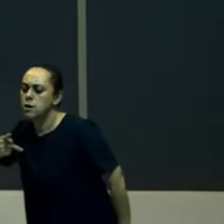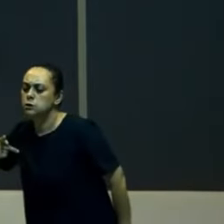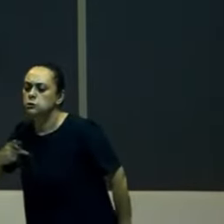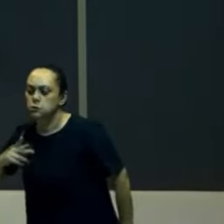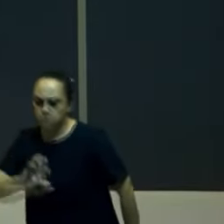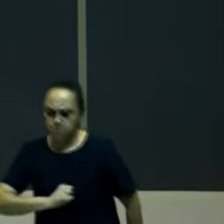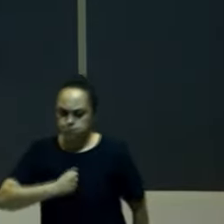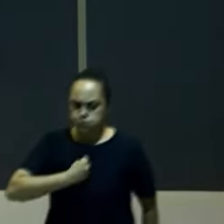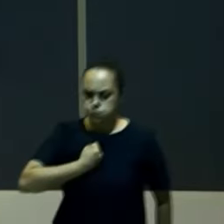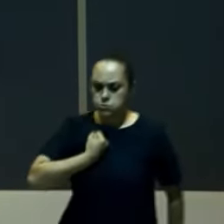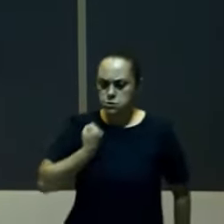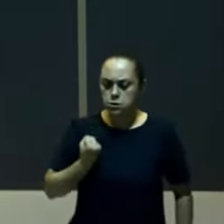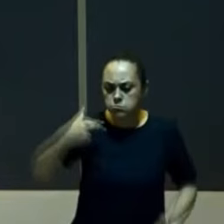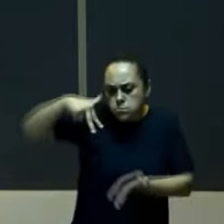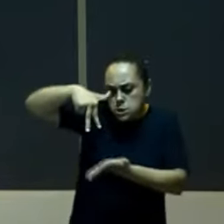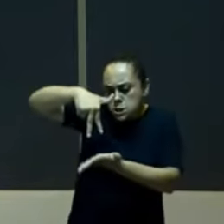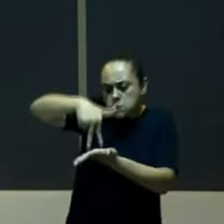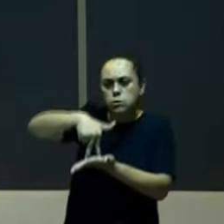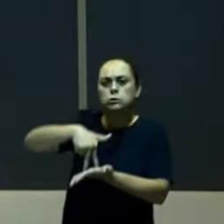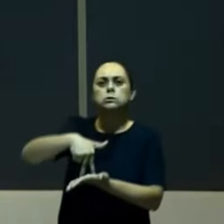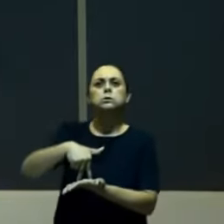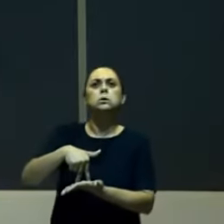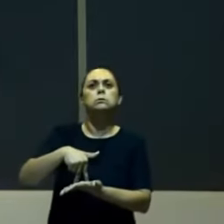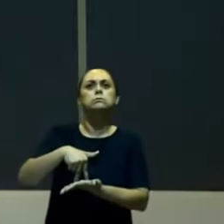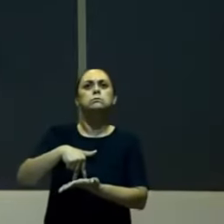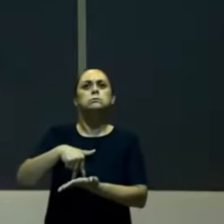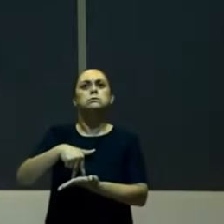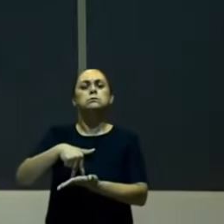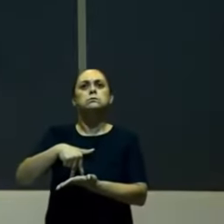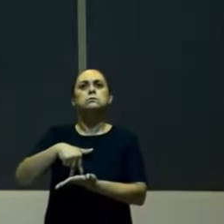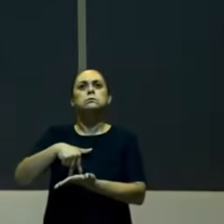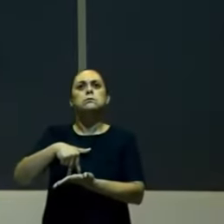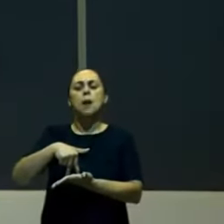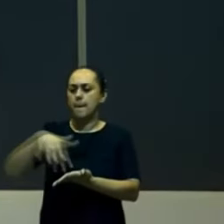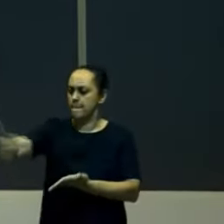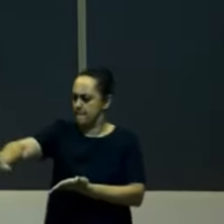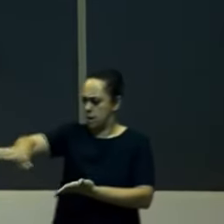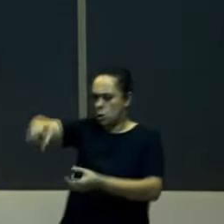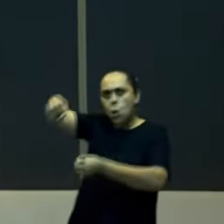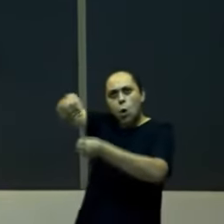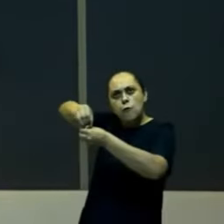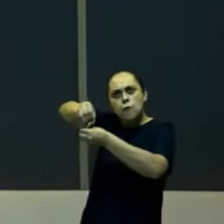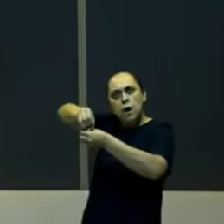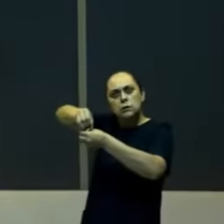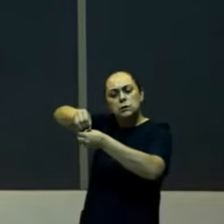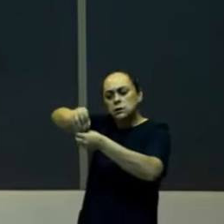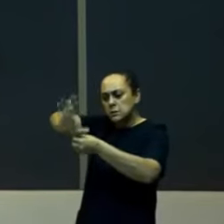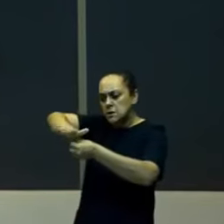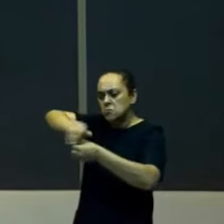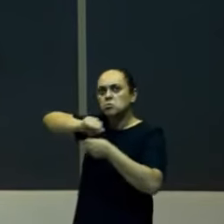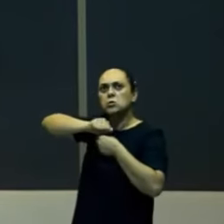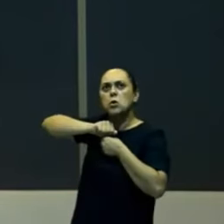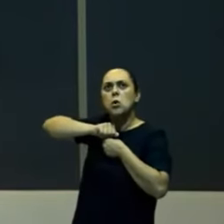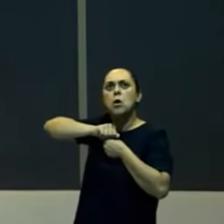a orientação que Deus deu a ele. Diante daquela oferta arrecadada, sabe o que ele faz?